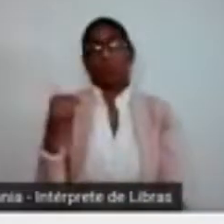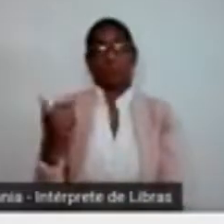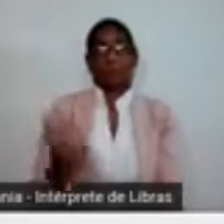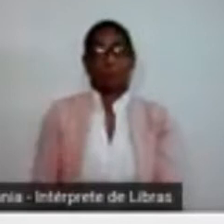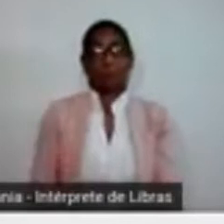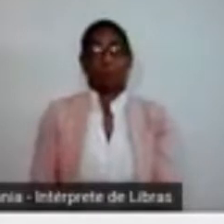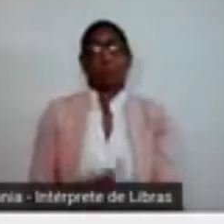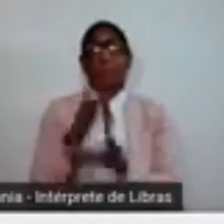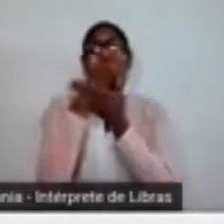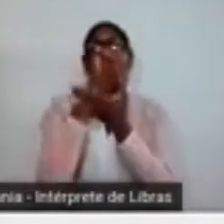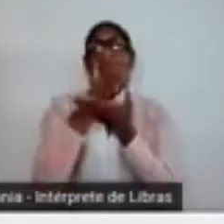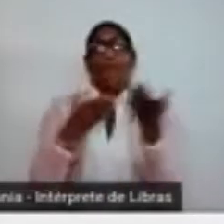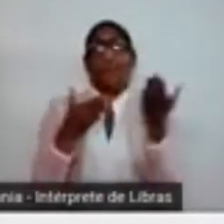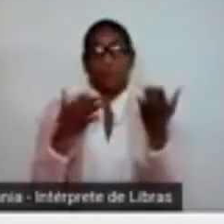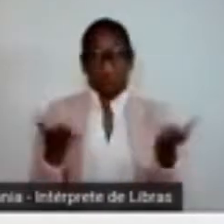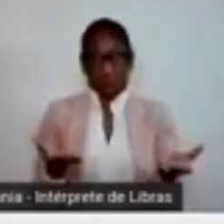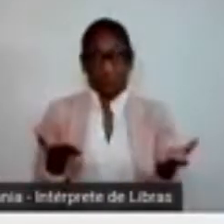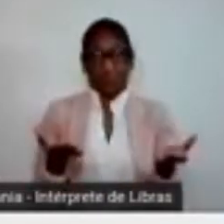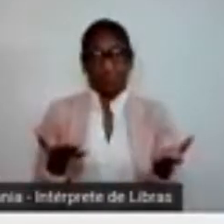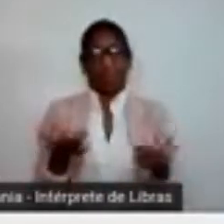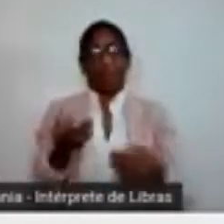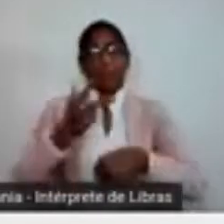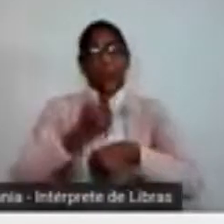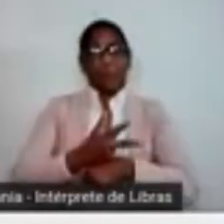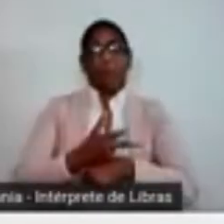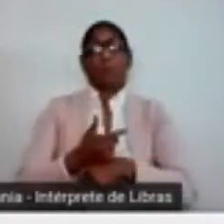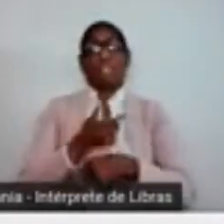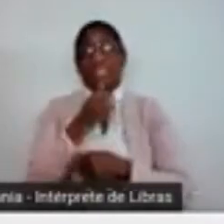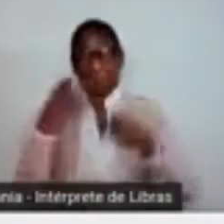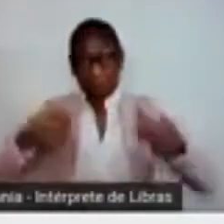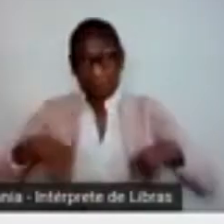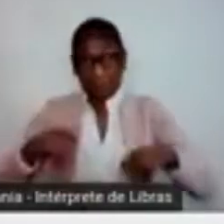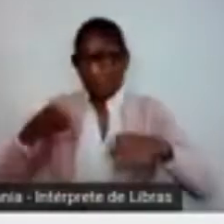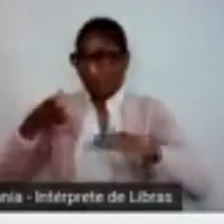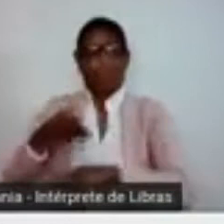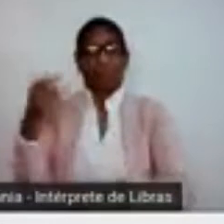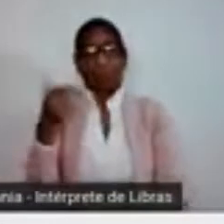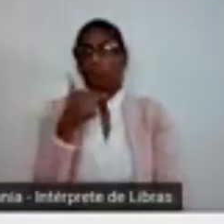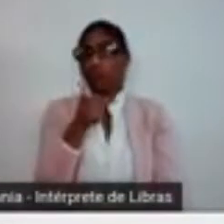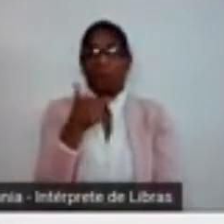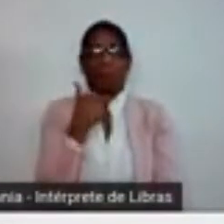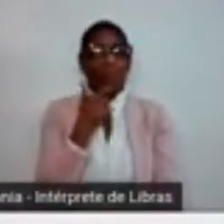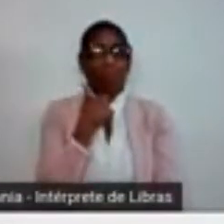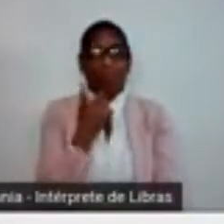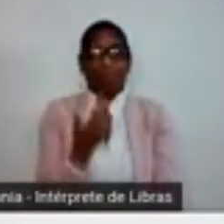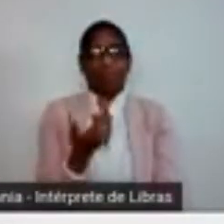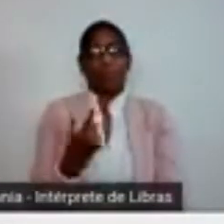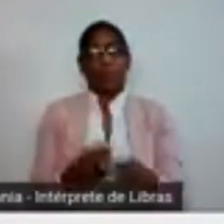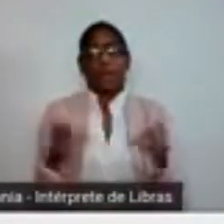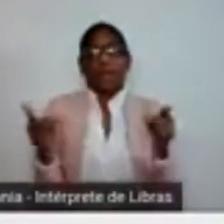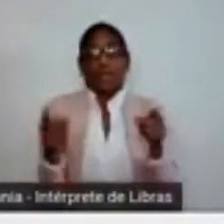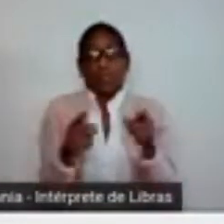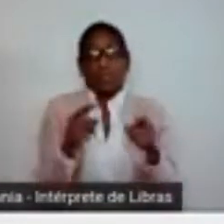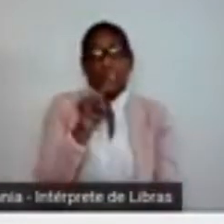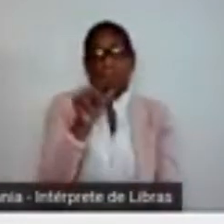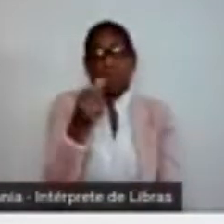né? Livre para atender, se for o caso, de Covid. Ou porque reduziu de